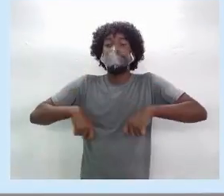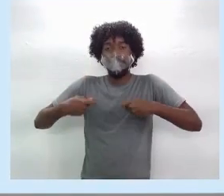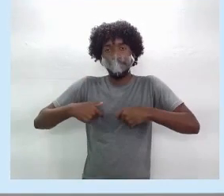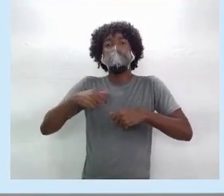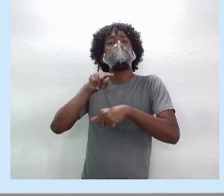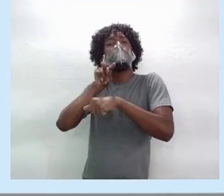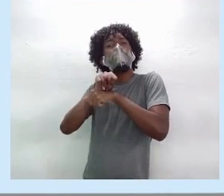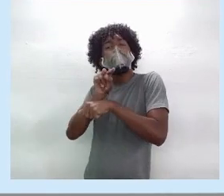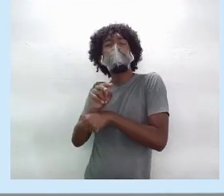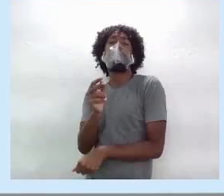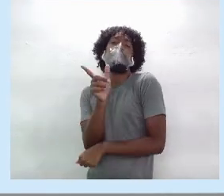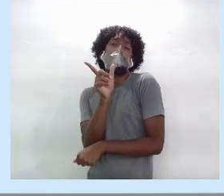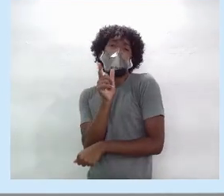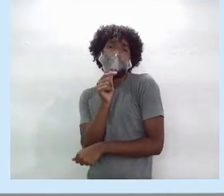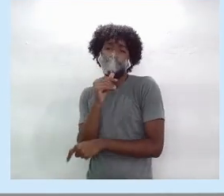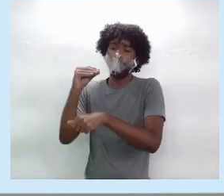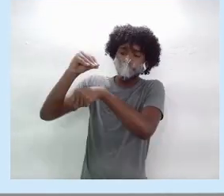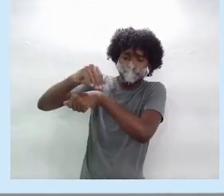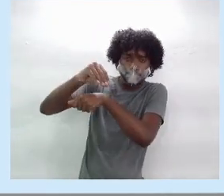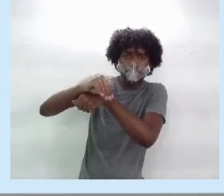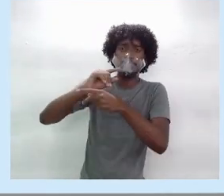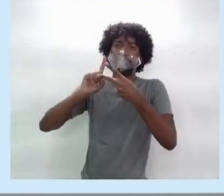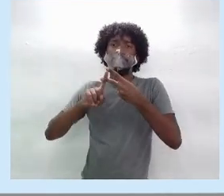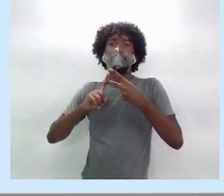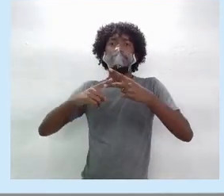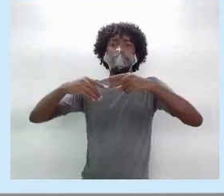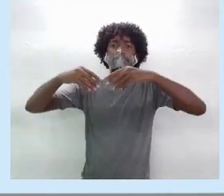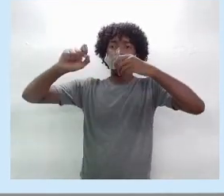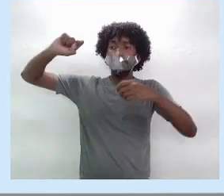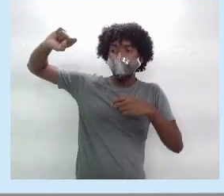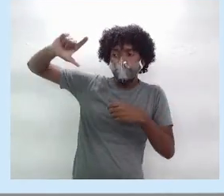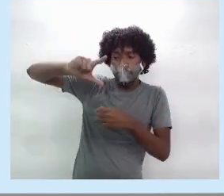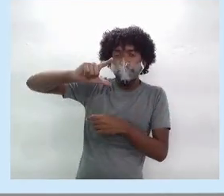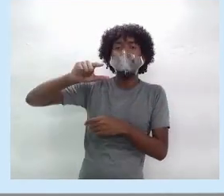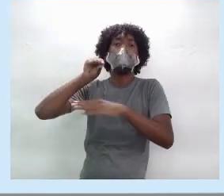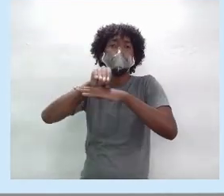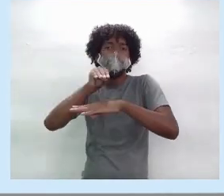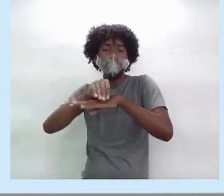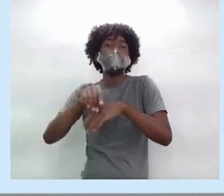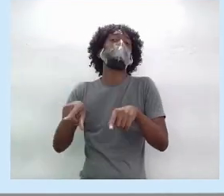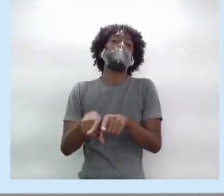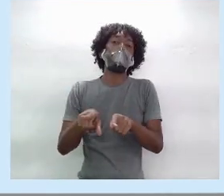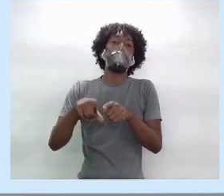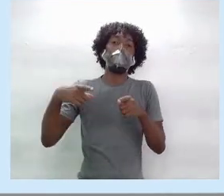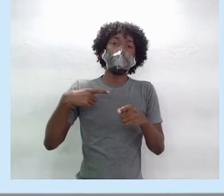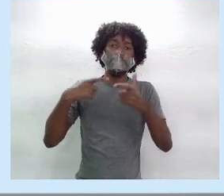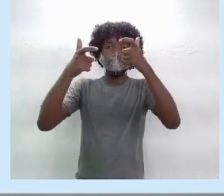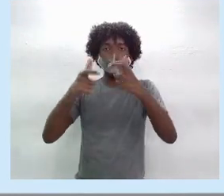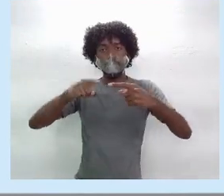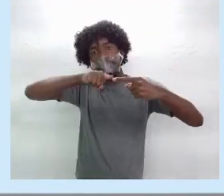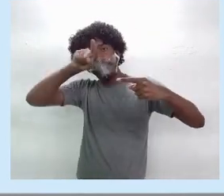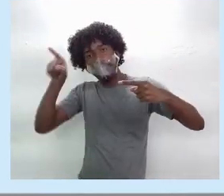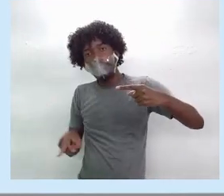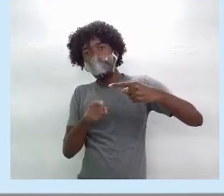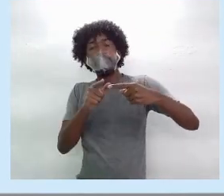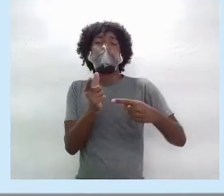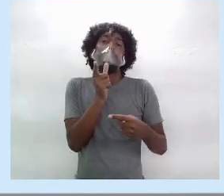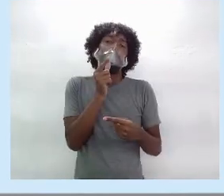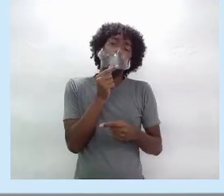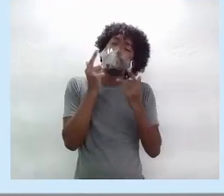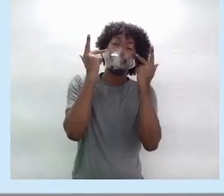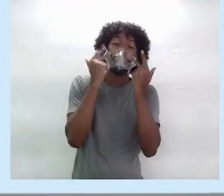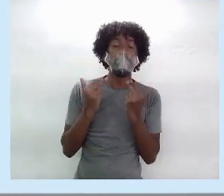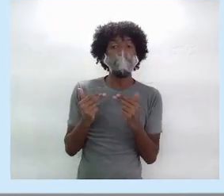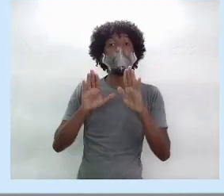tenha água, é necessário que tenha sol, é necessário que tenha ali a questão do ciclo da água.